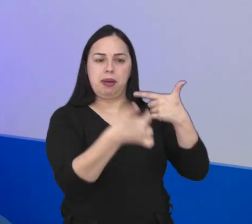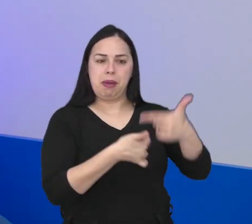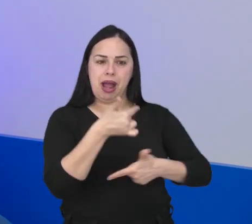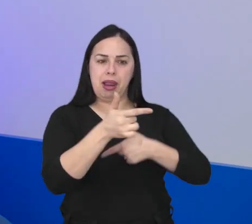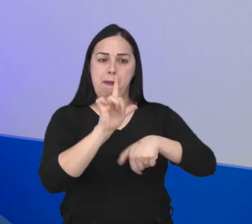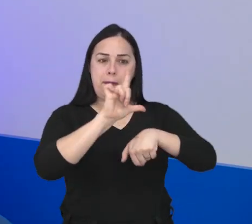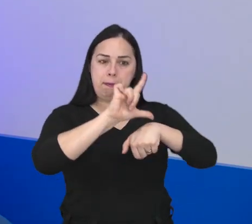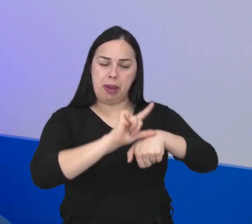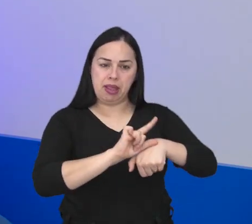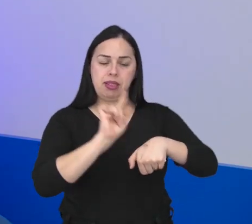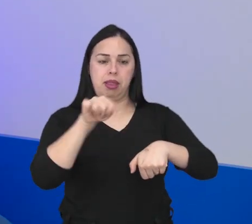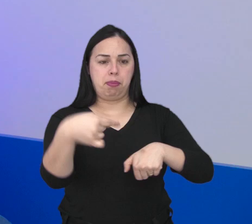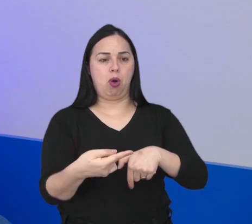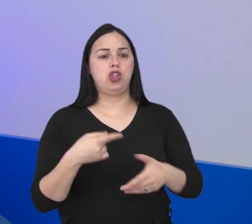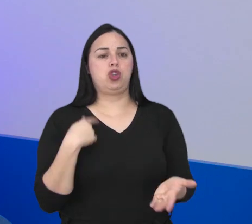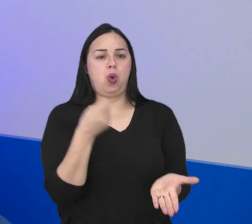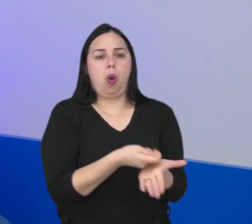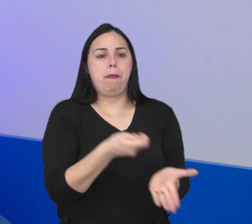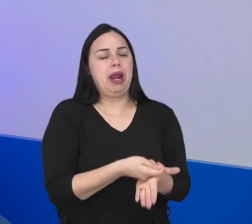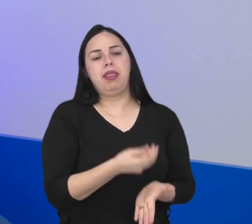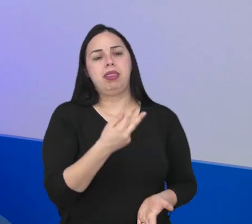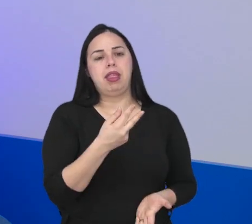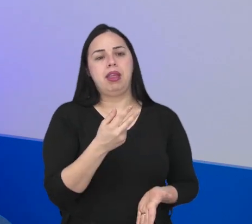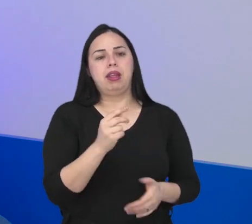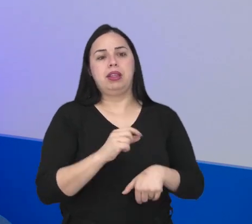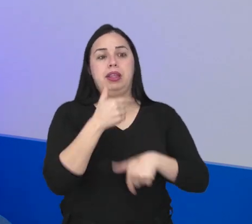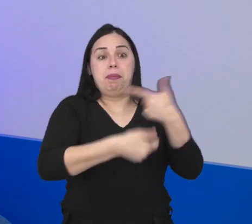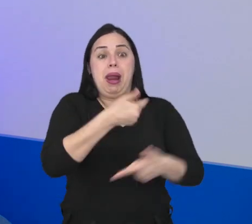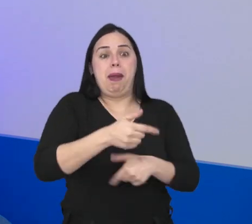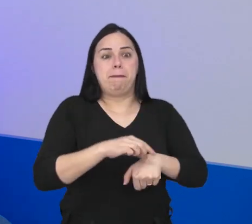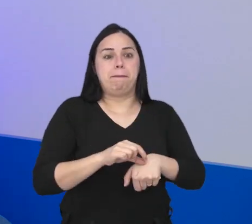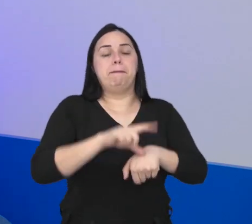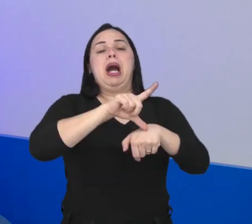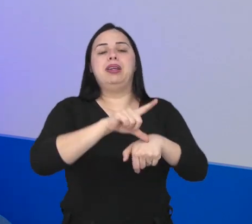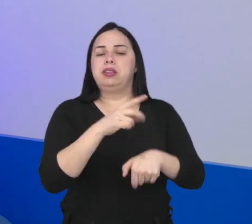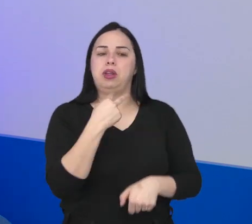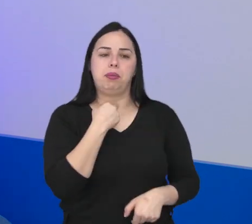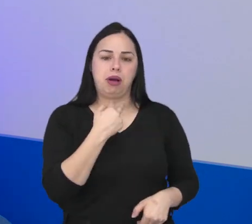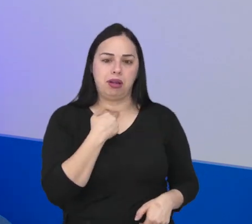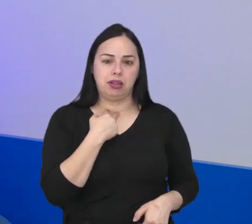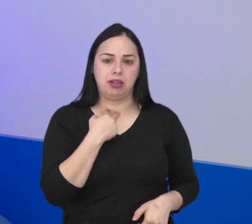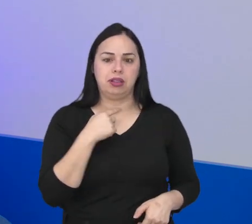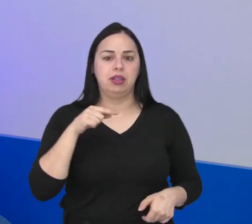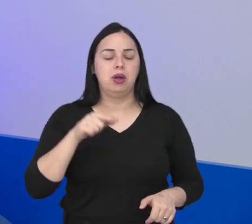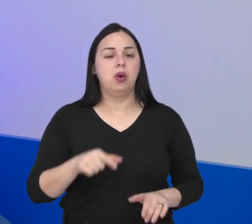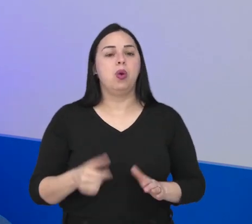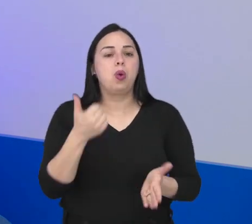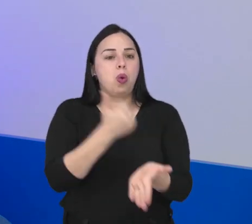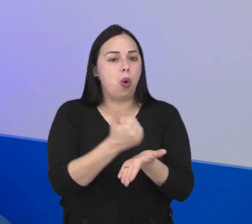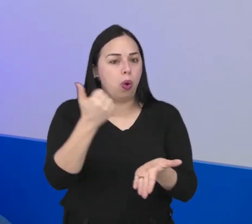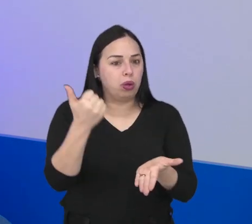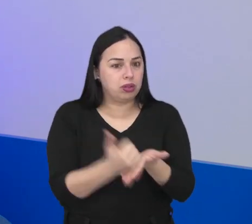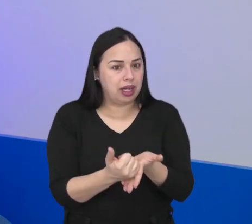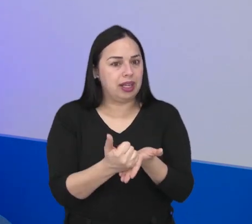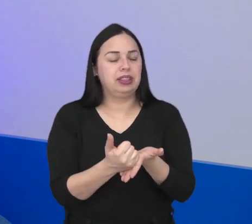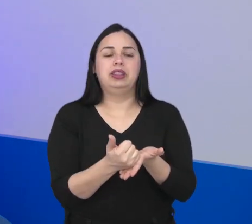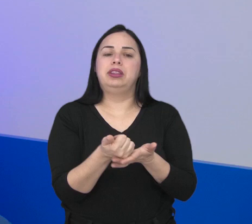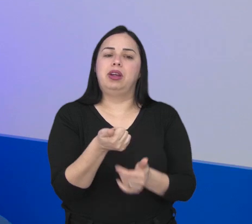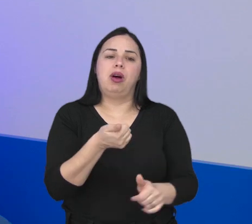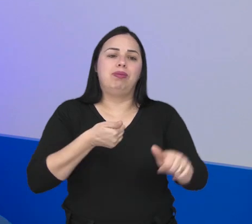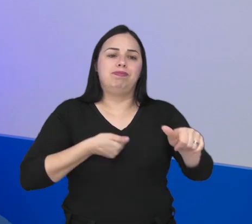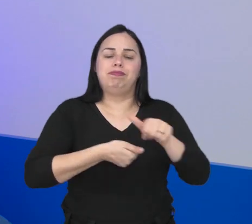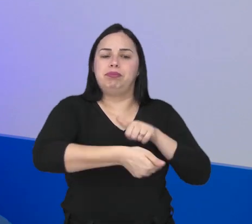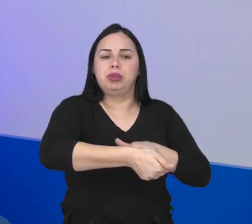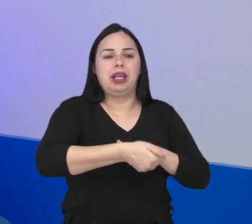dos trabalhadores. Mesmo porque o contrato de trabalho, quando estabelecido, ele não pode ser alterado